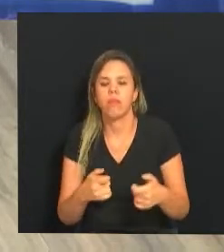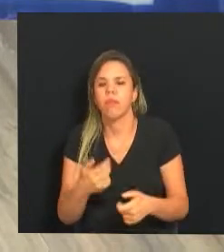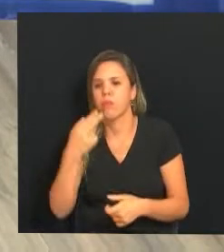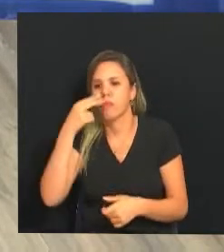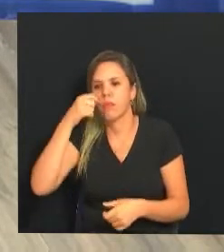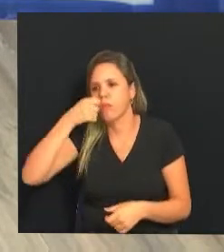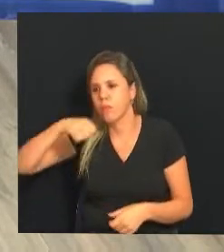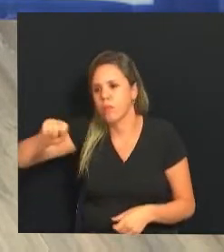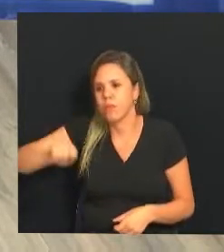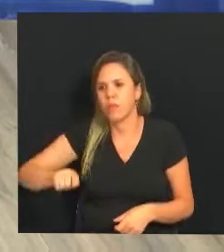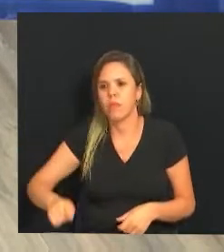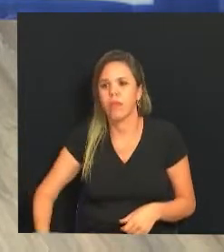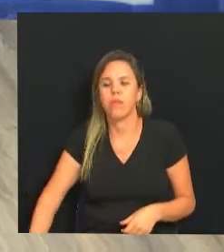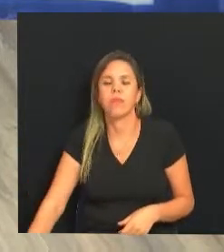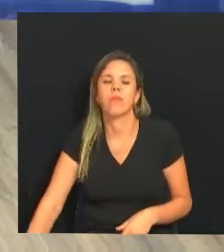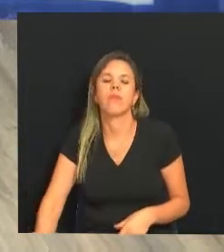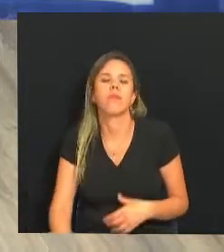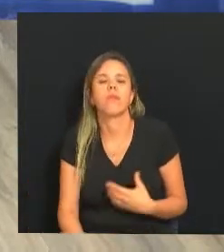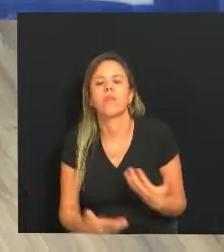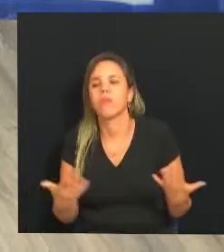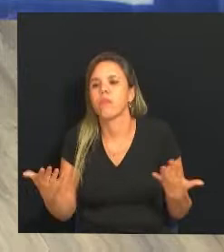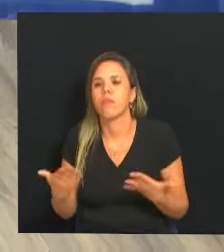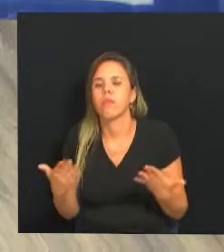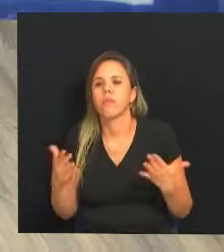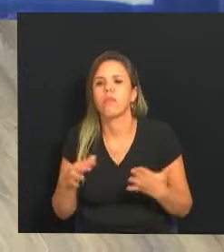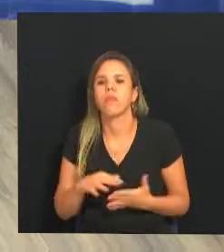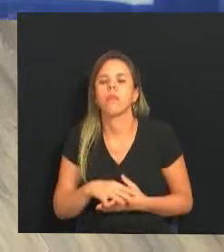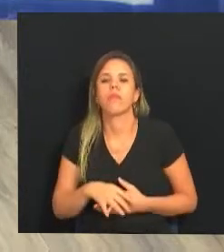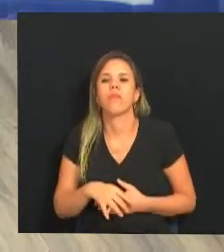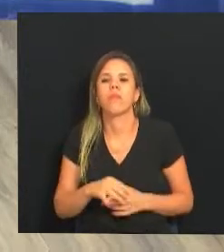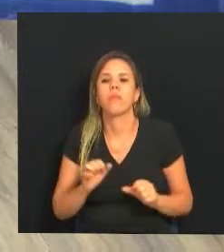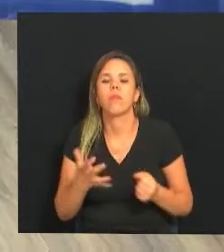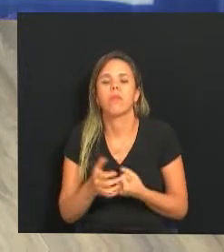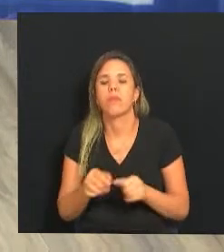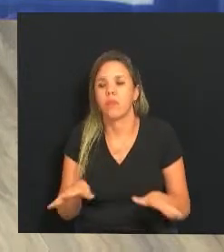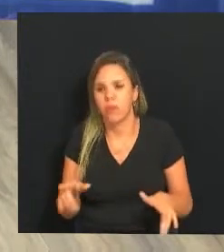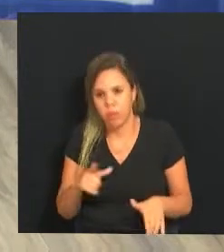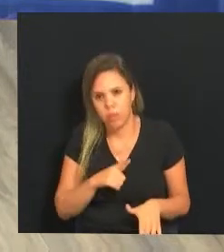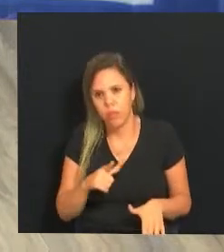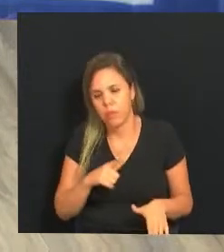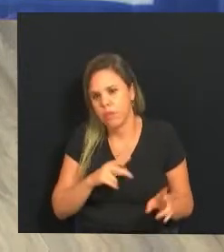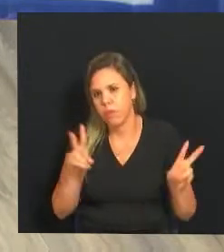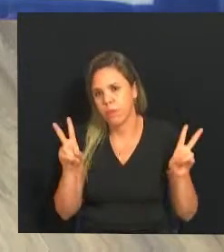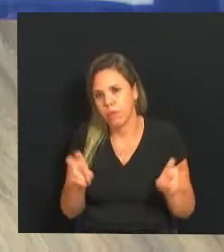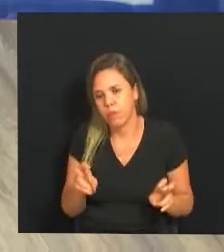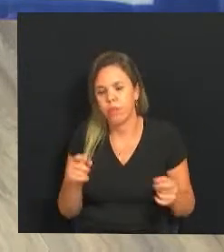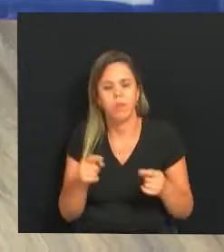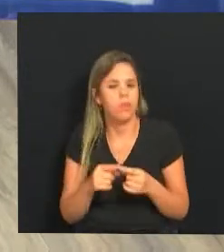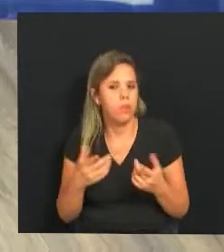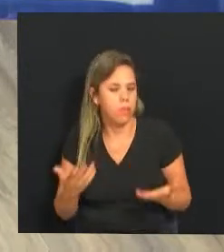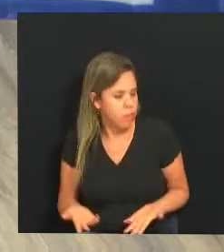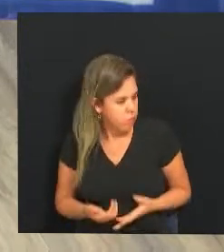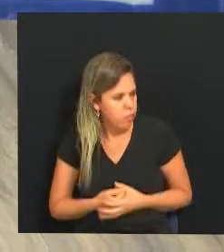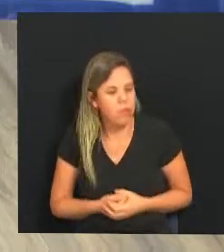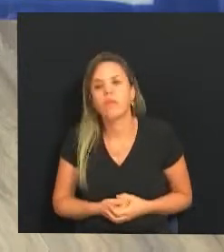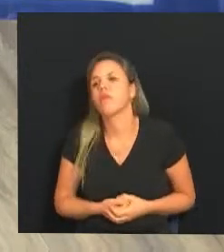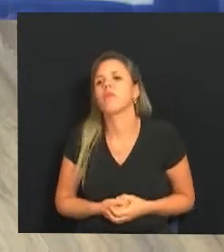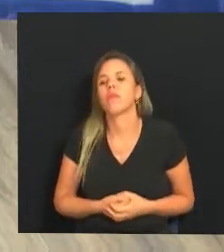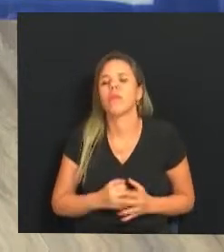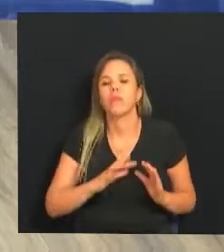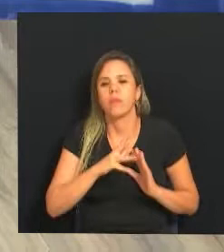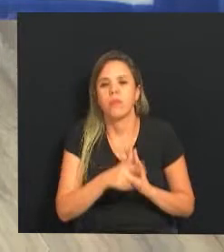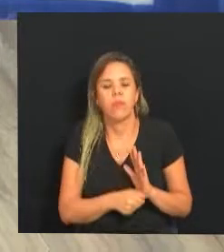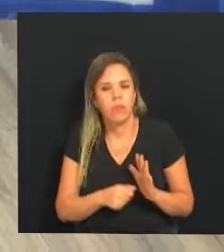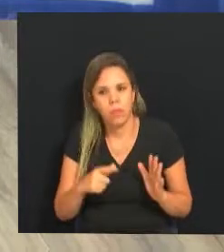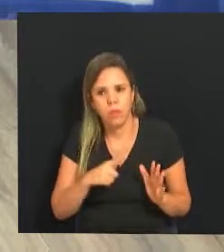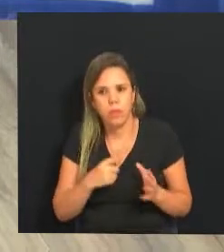Ucrânia. E o que a gente trouxe aqui hoje é que tanto a pandemia quanto a guerra na Ucrânia tem uma relação direta e indireta com o meio ambiente,